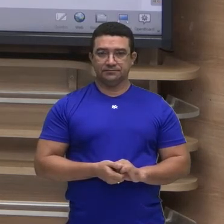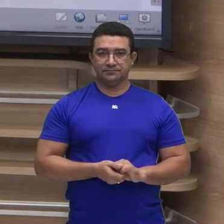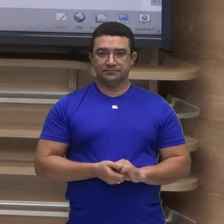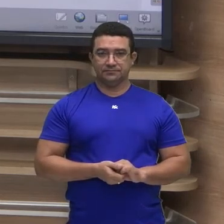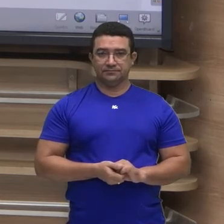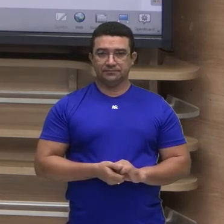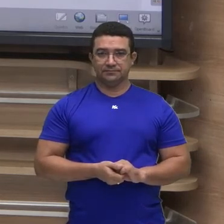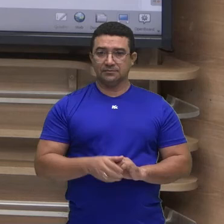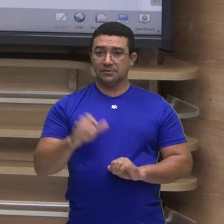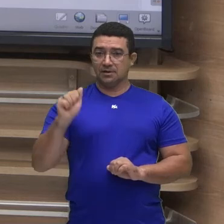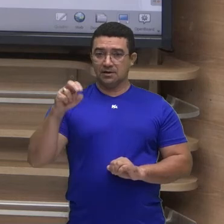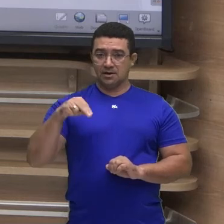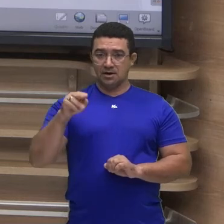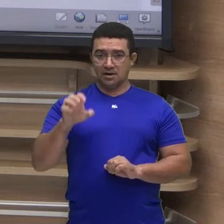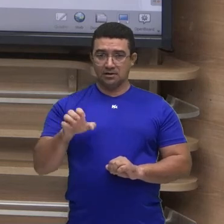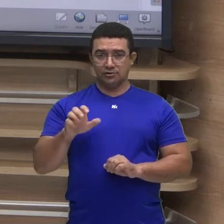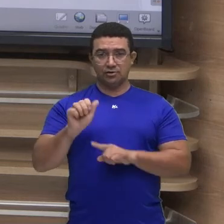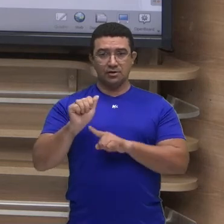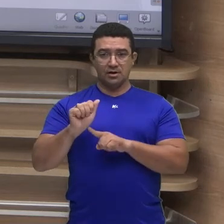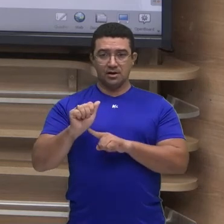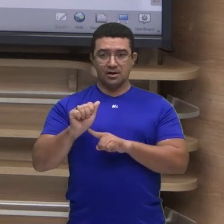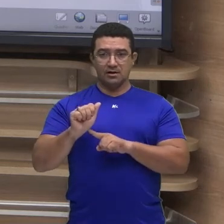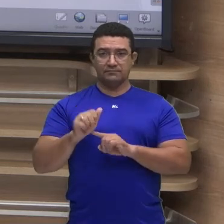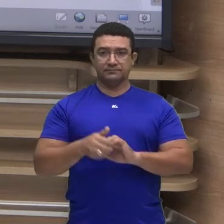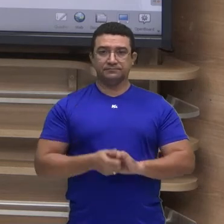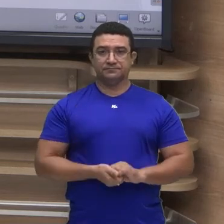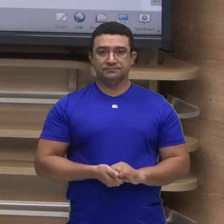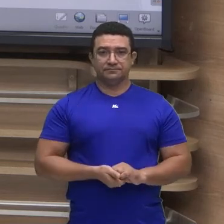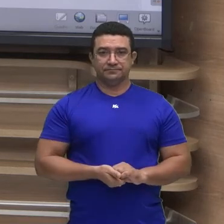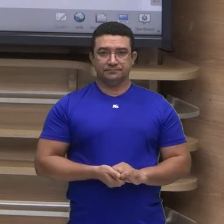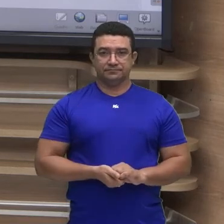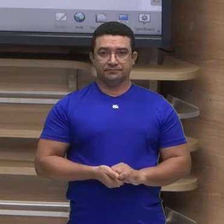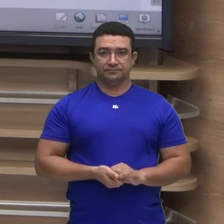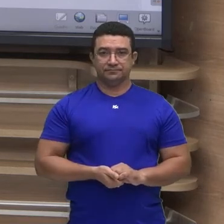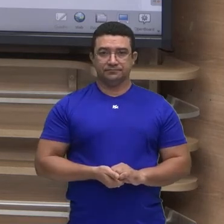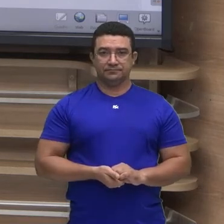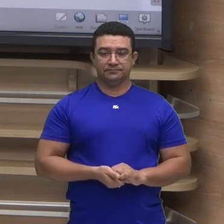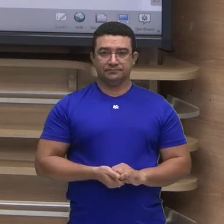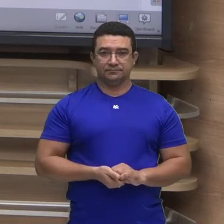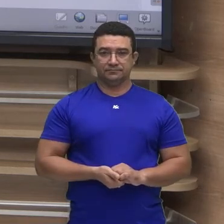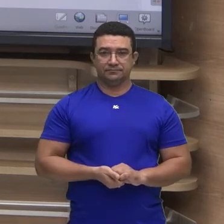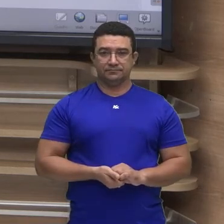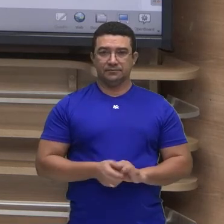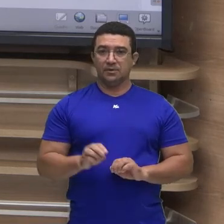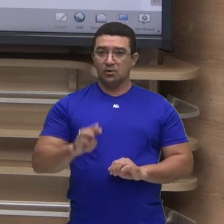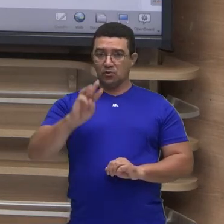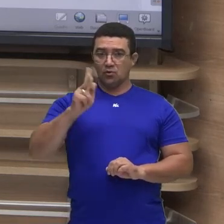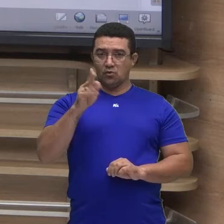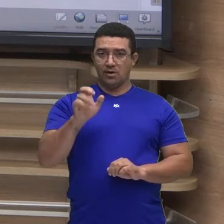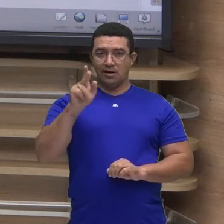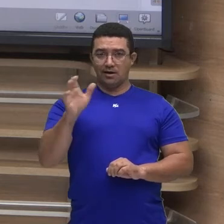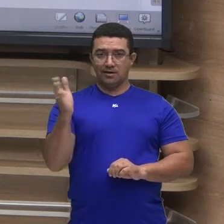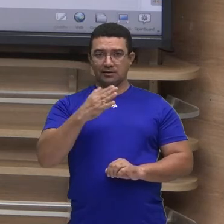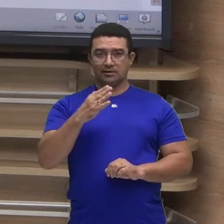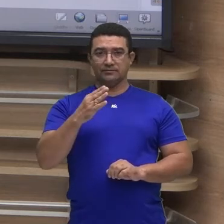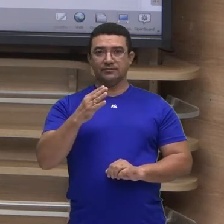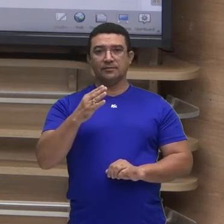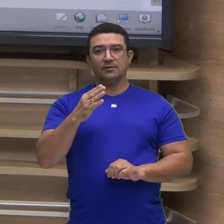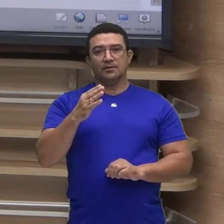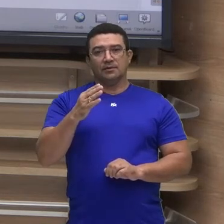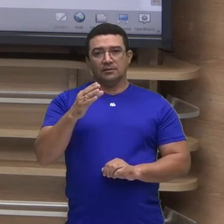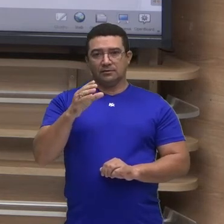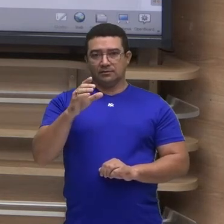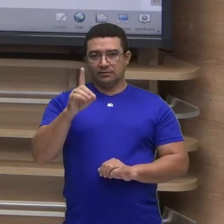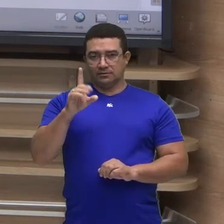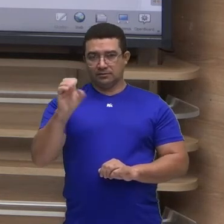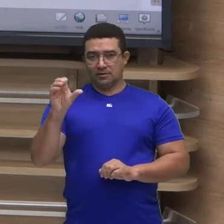A Ellen que respondeu a letra A também, como é que ela acha que fica a ordem da letra A? Ficou Where he does live, segundo